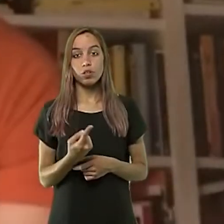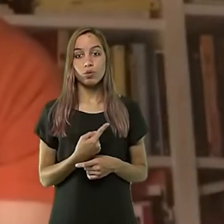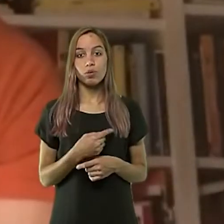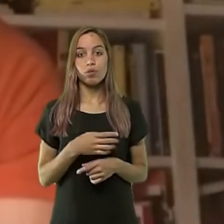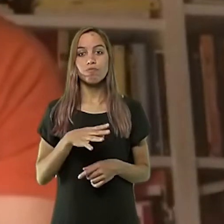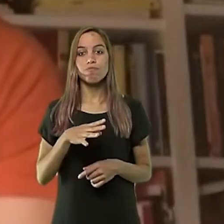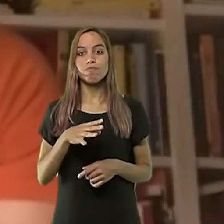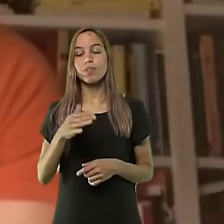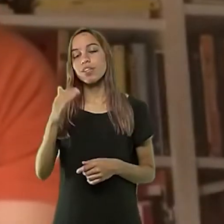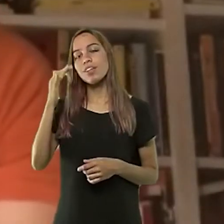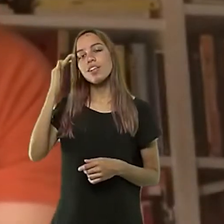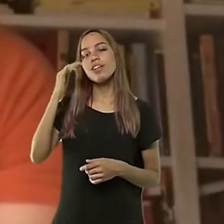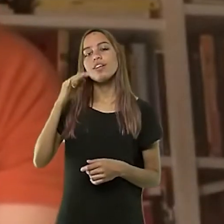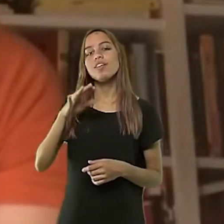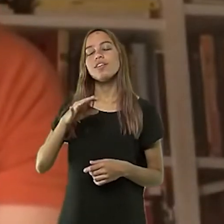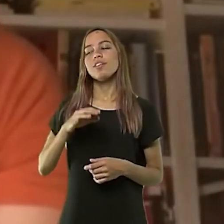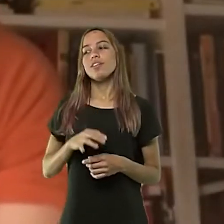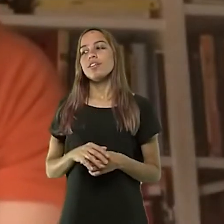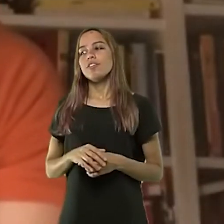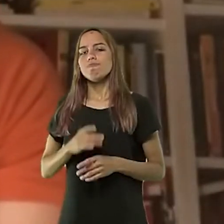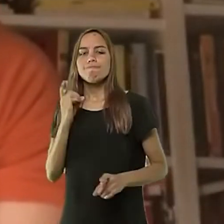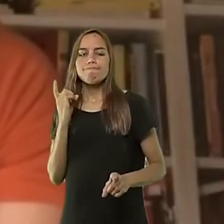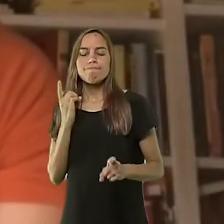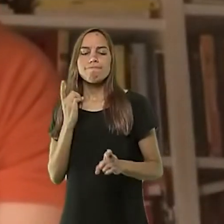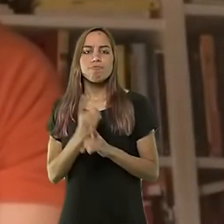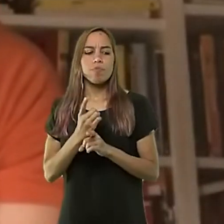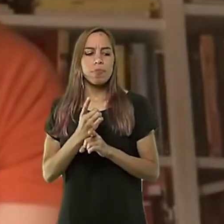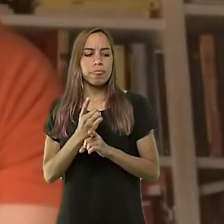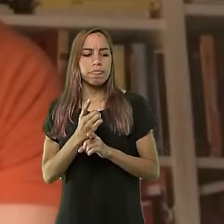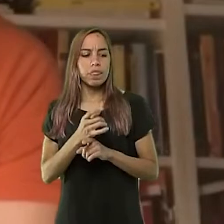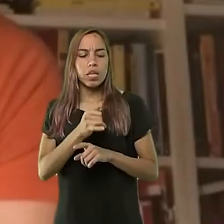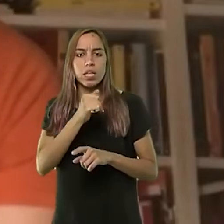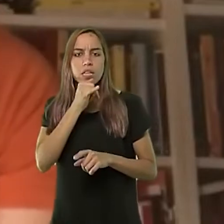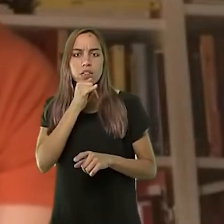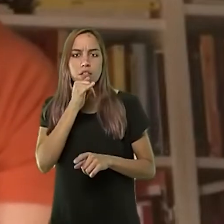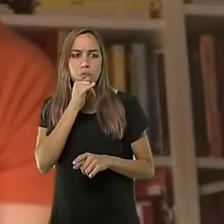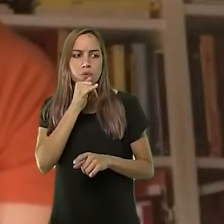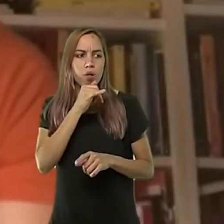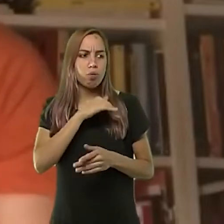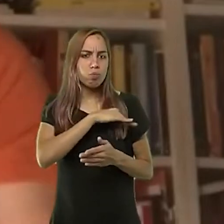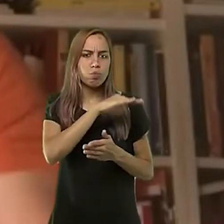que têm uma obra impressionante,